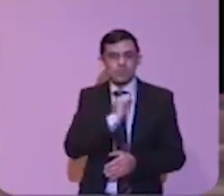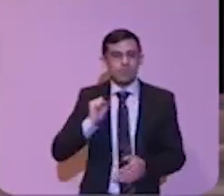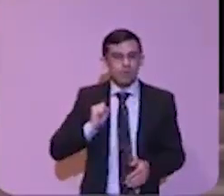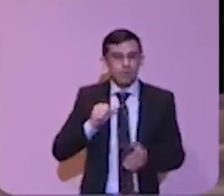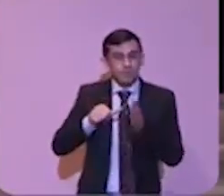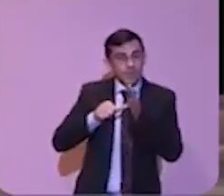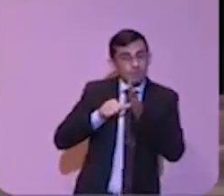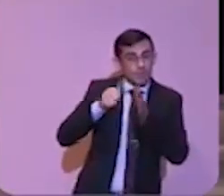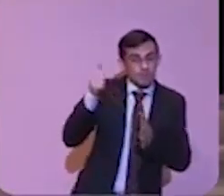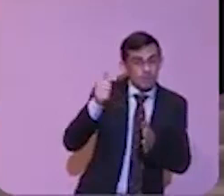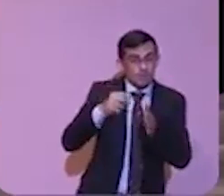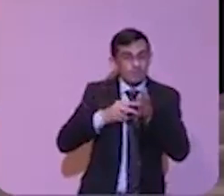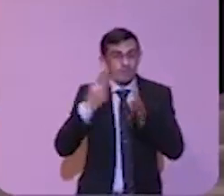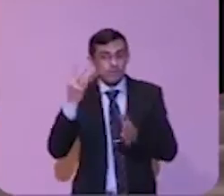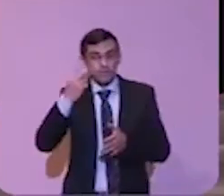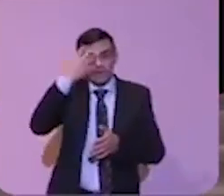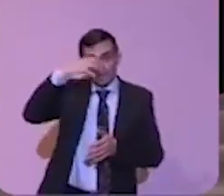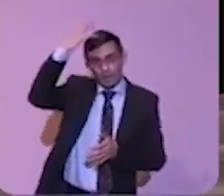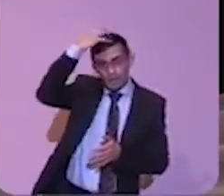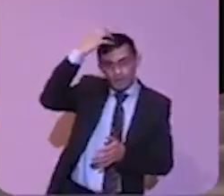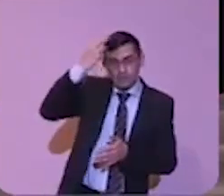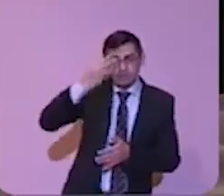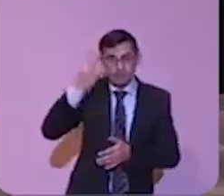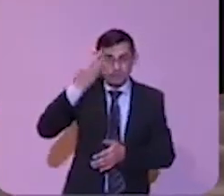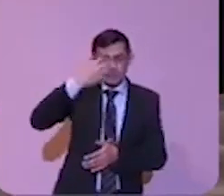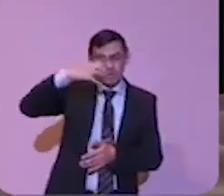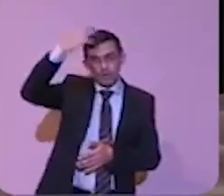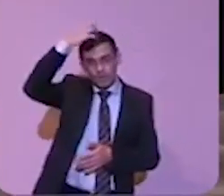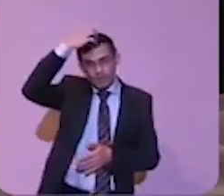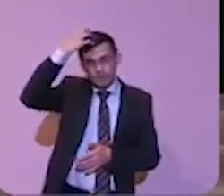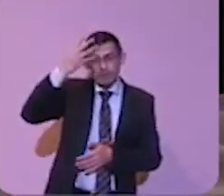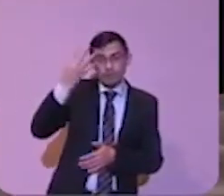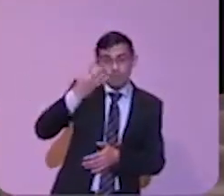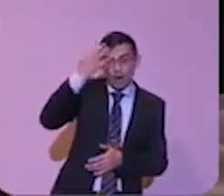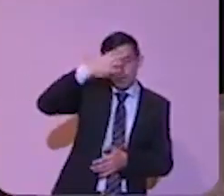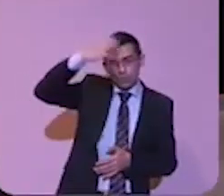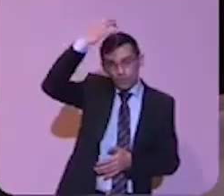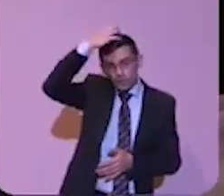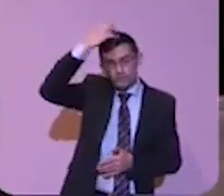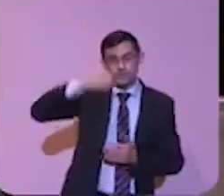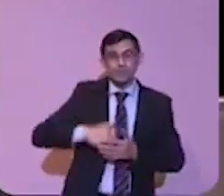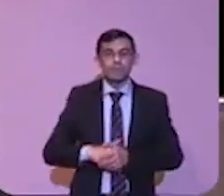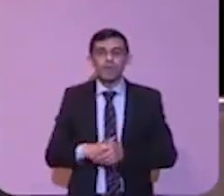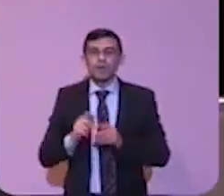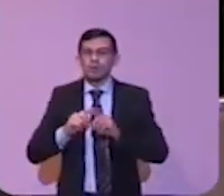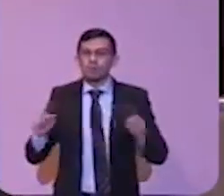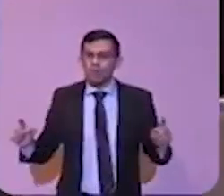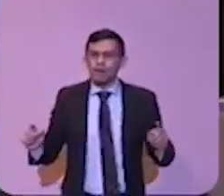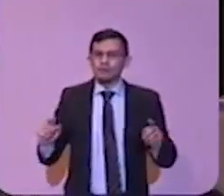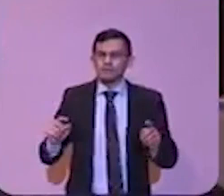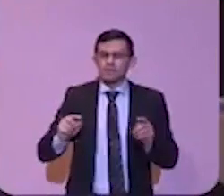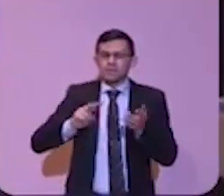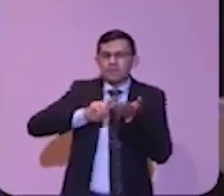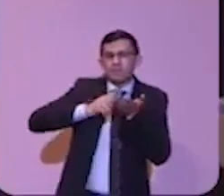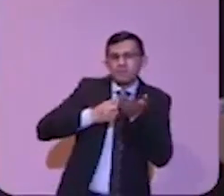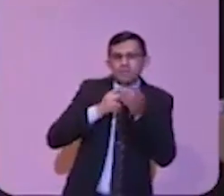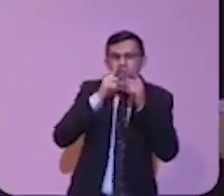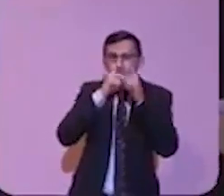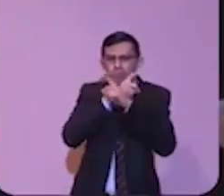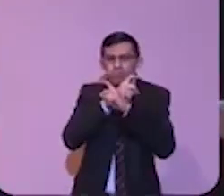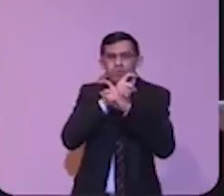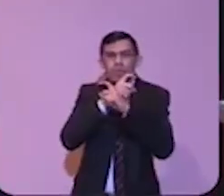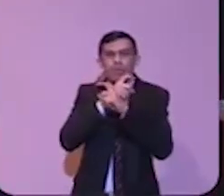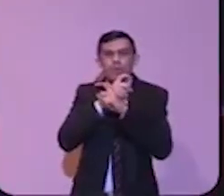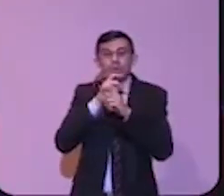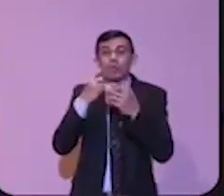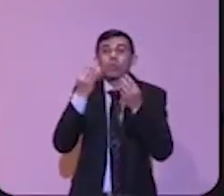É 1ª e 2ª Reis, aí tem 3ª Reis e 4º livro aos Reis. Mas na Bíblia hebraica foi